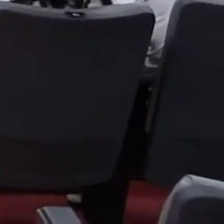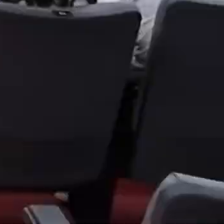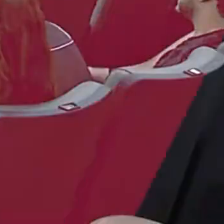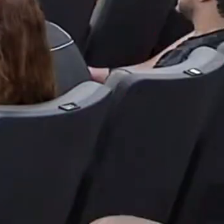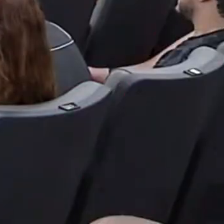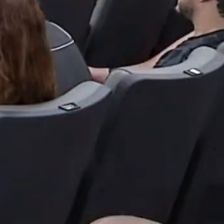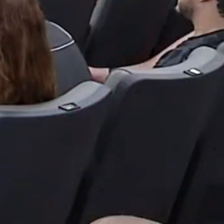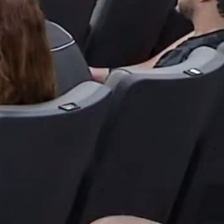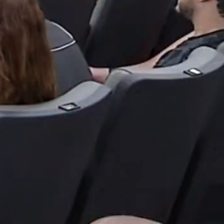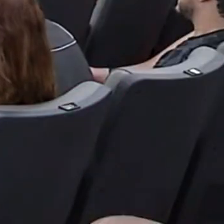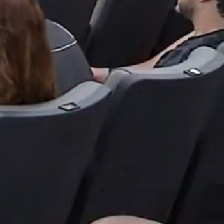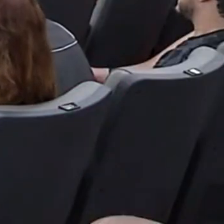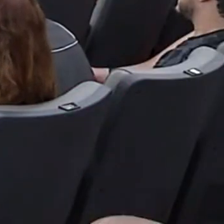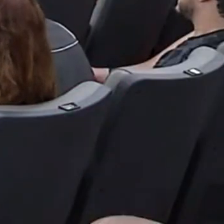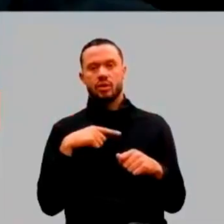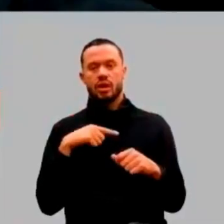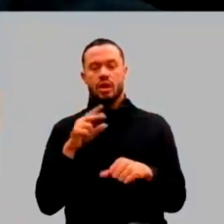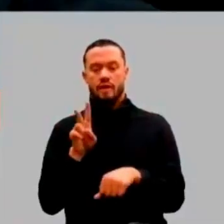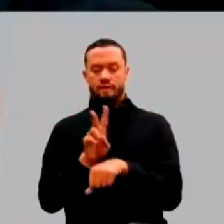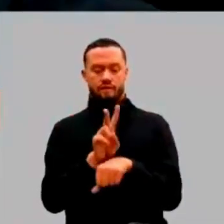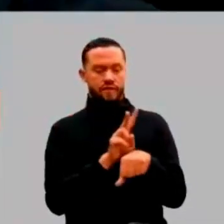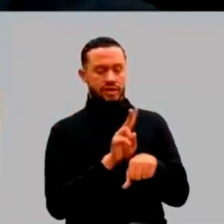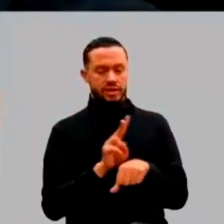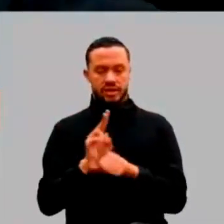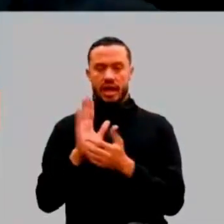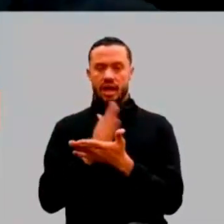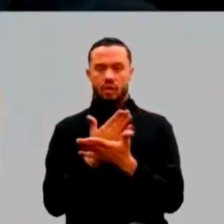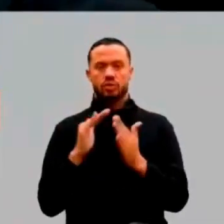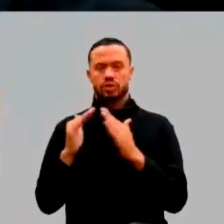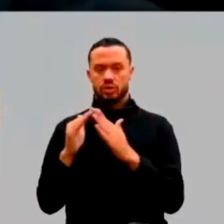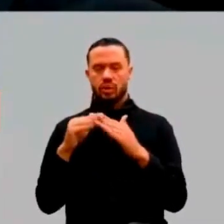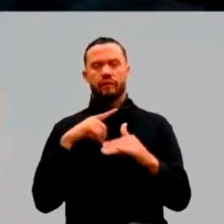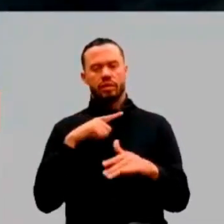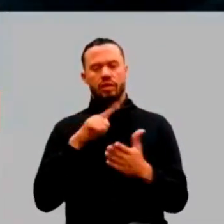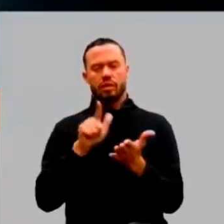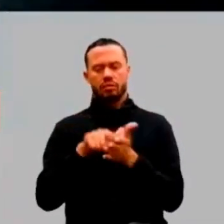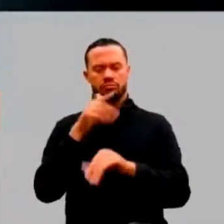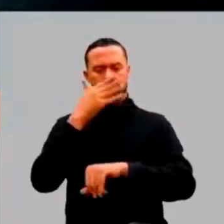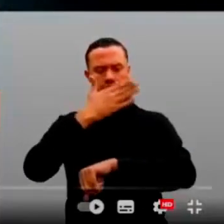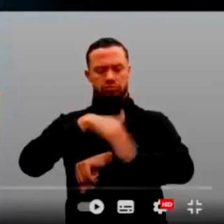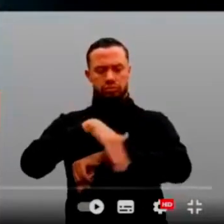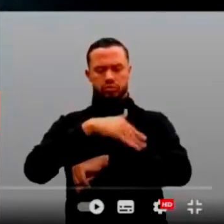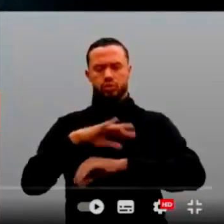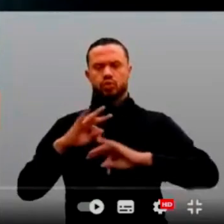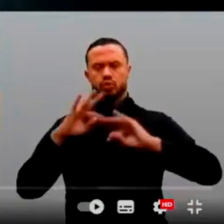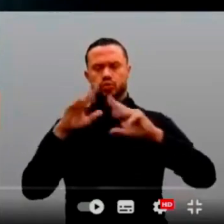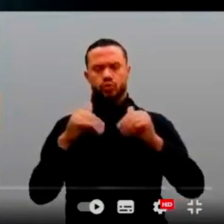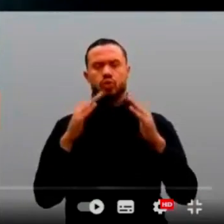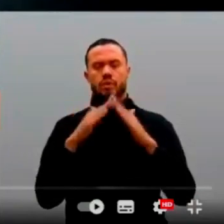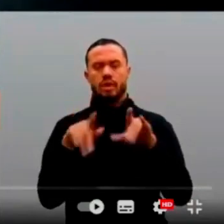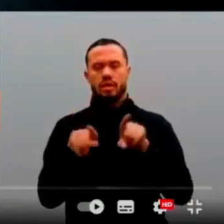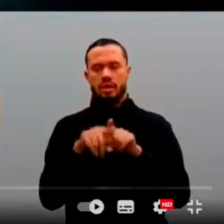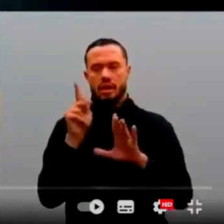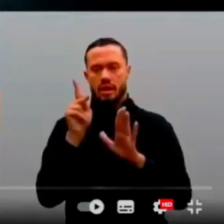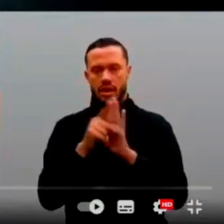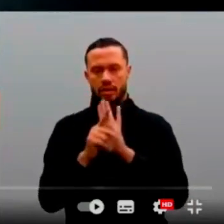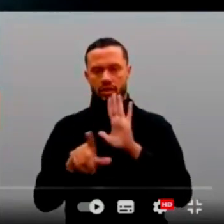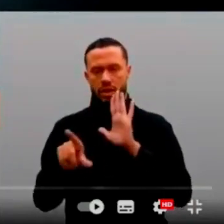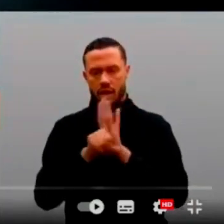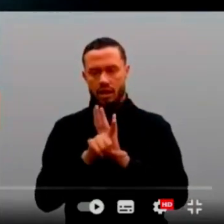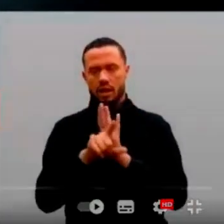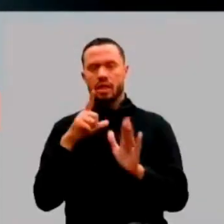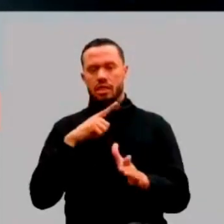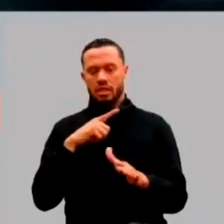238 de 2024 de todos os imóveis eh no laudo e também no projeto de lei né tem o endereço dos